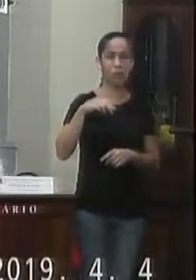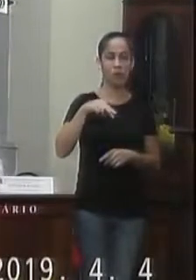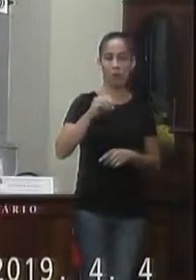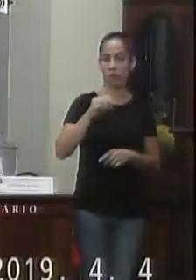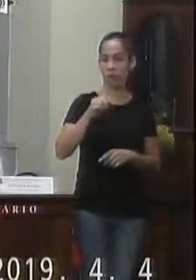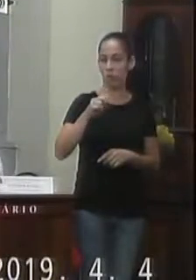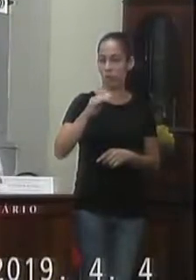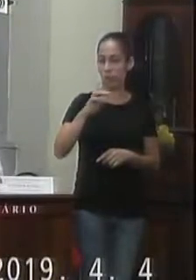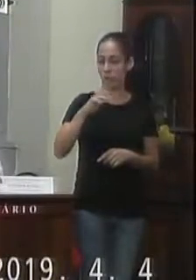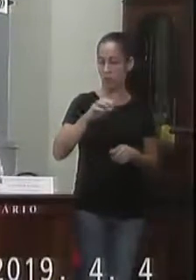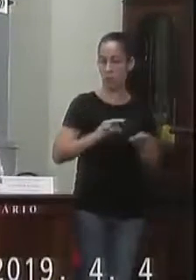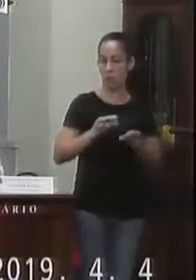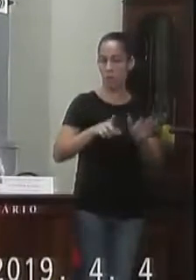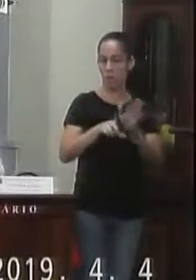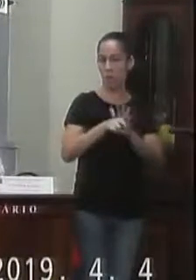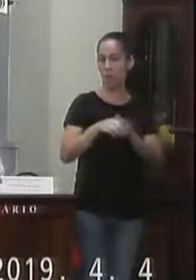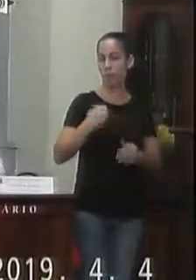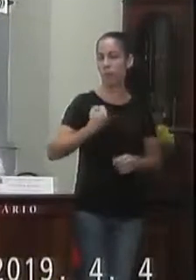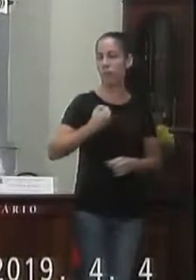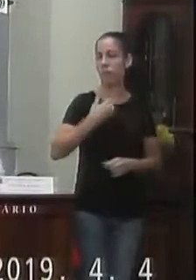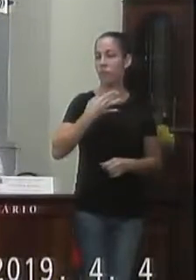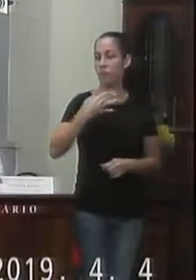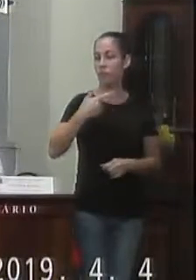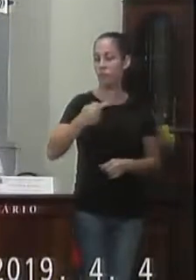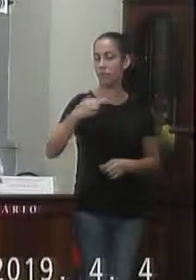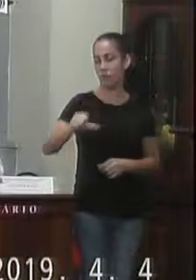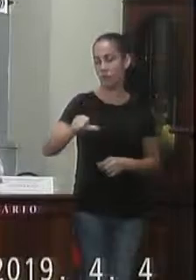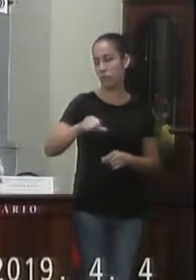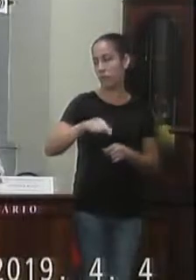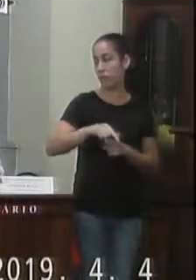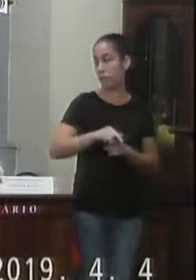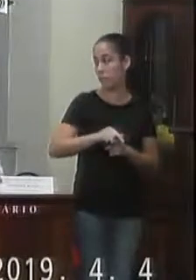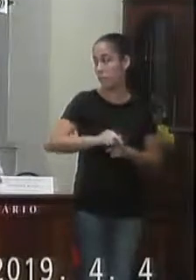Projeto de lei ordinário 079,